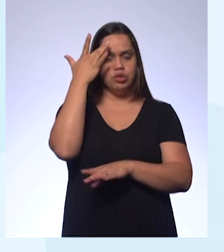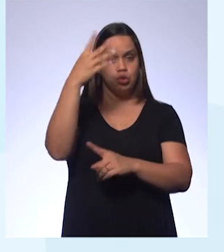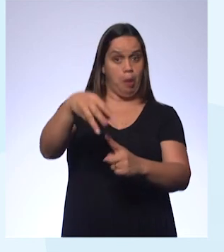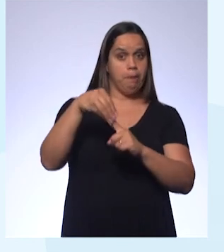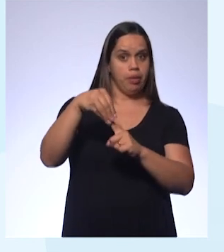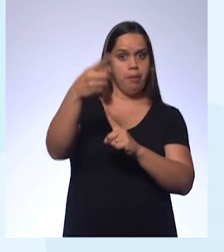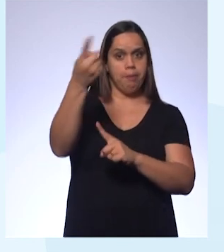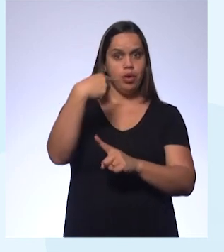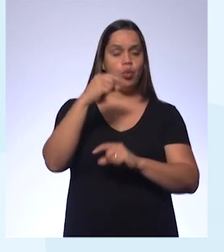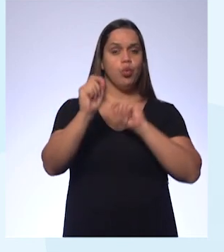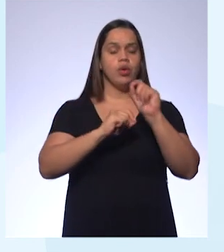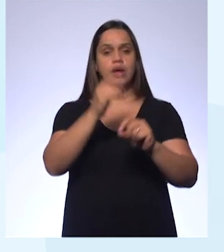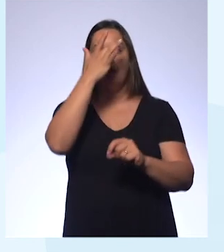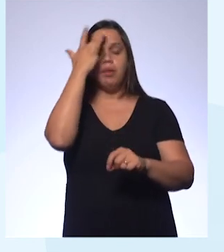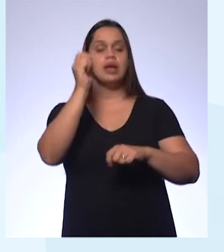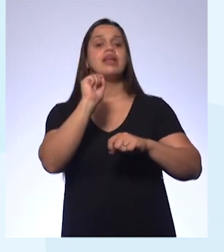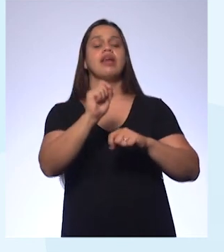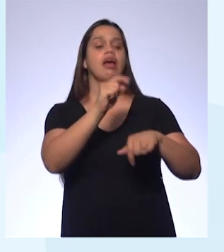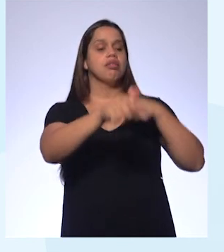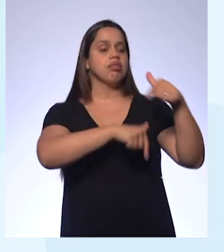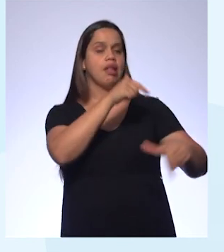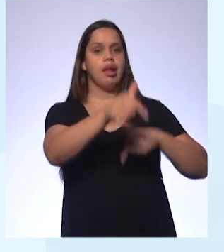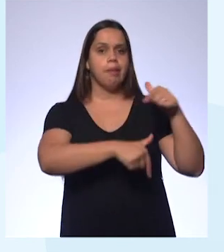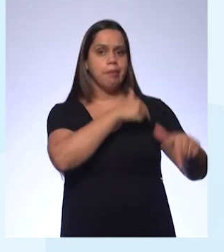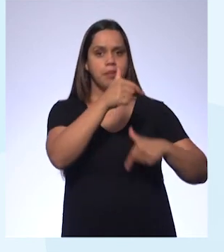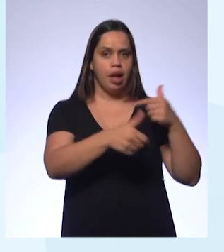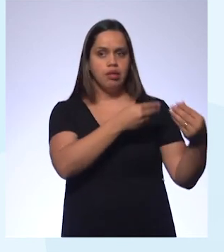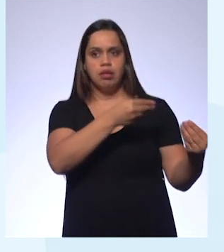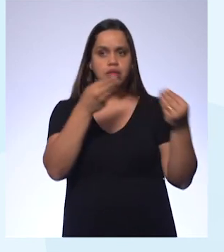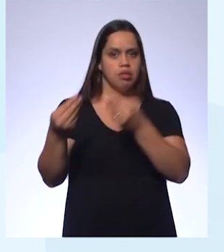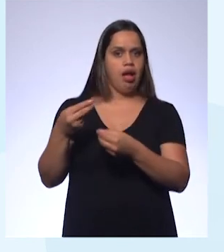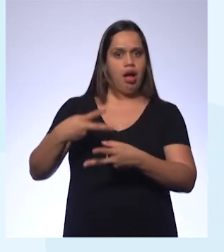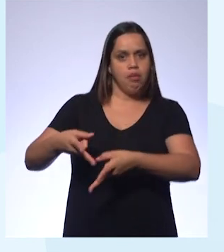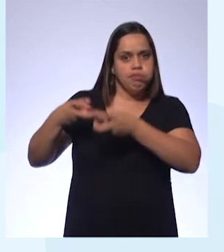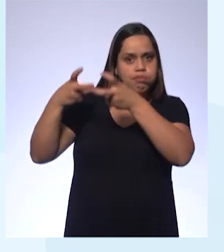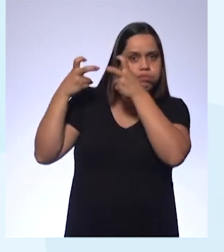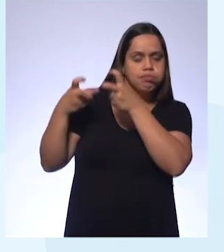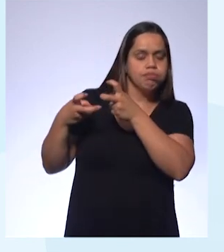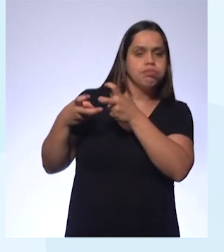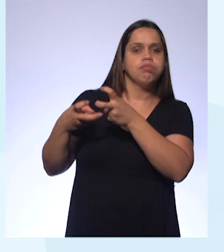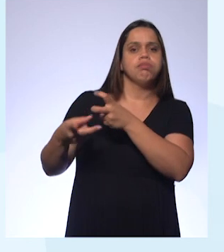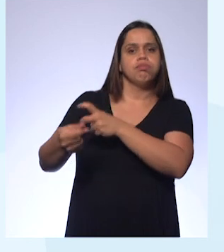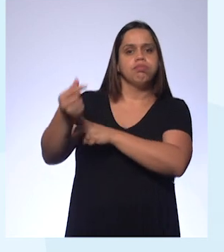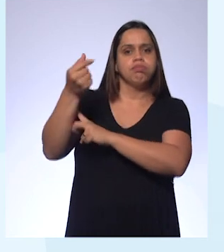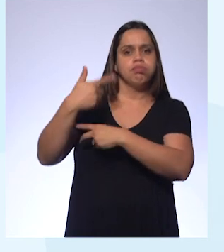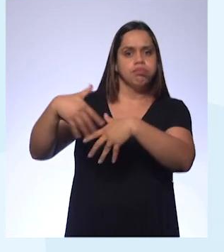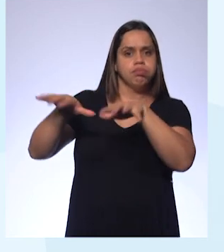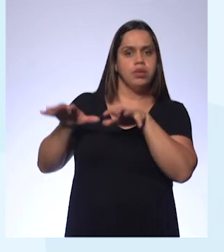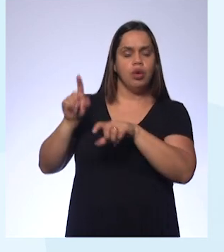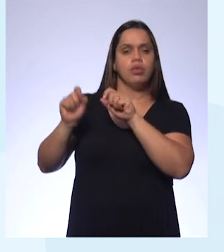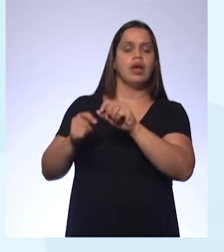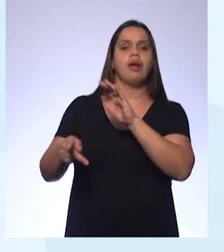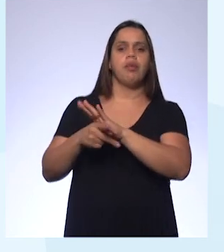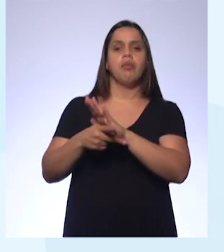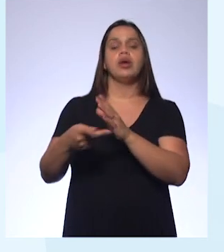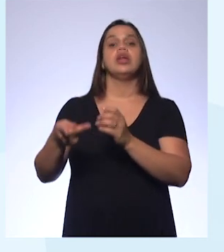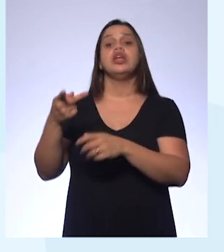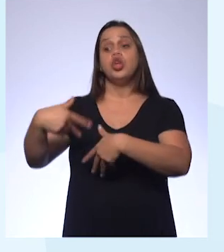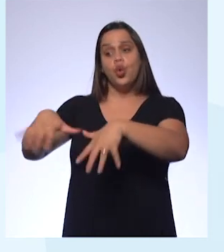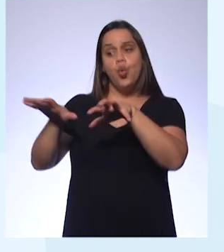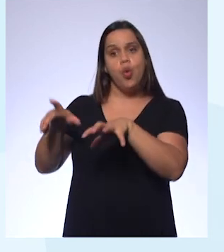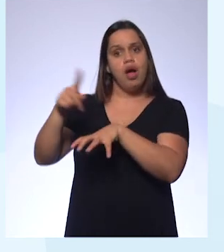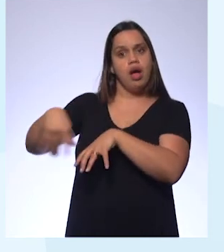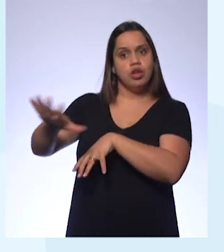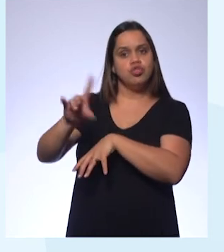quem trabalha e gera lucro para os reinos são os burgueses. Então, eles são os geradores da riqueza de um reino, e o rei só faz consumir